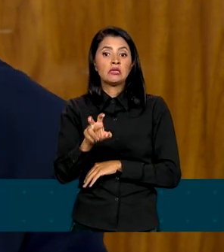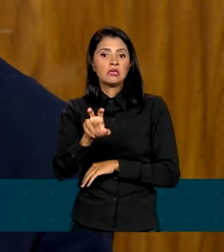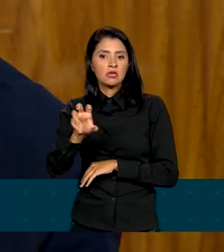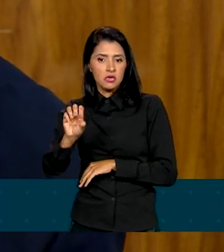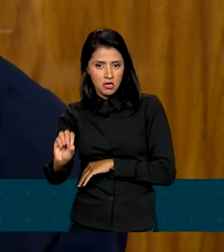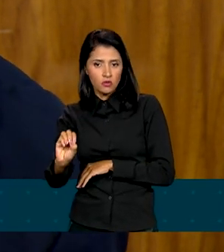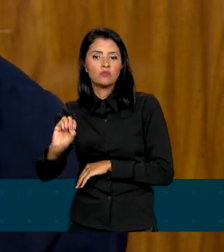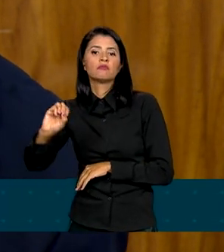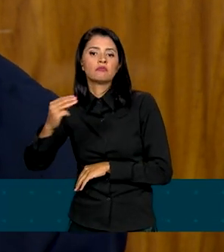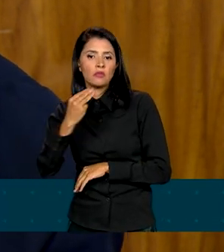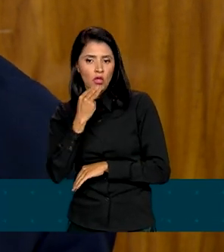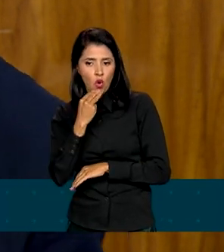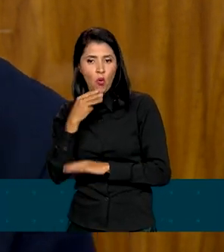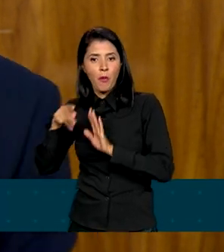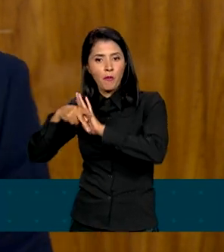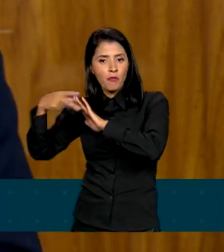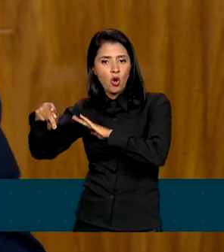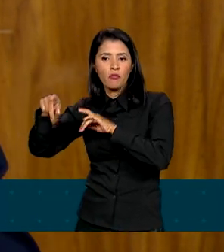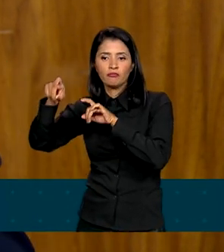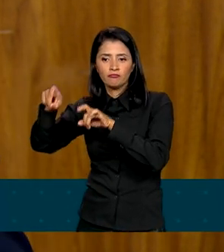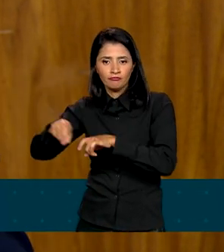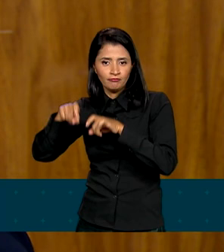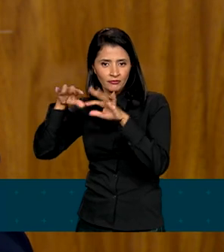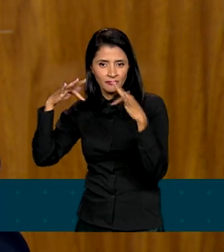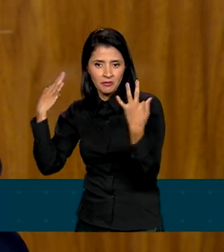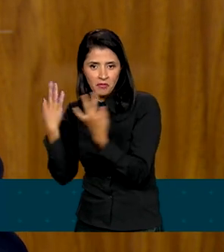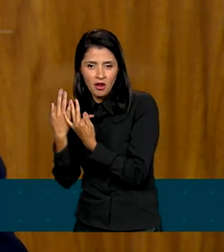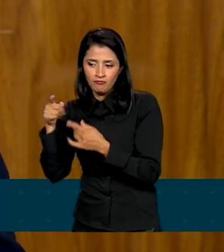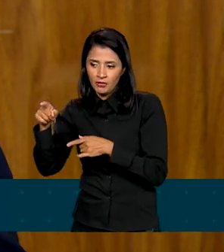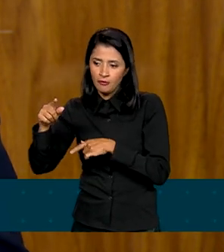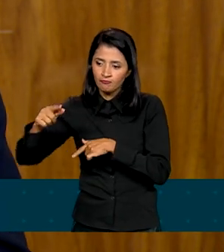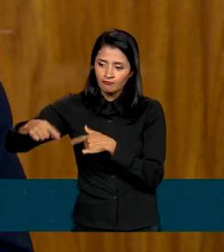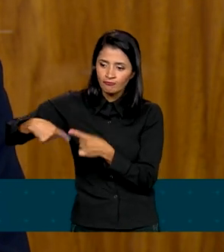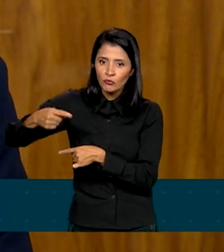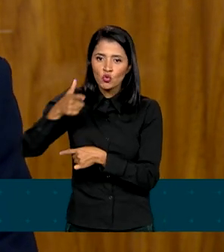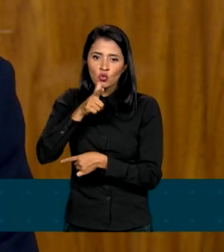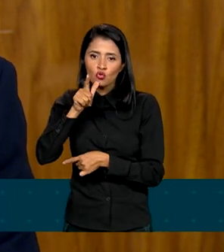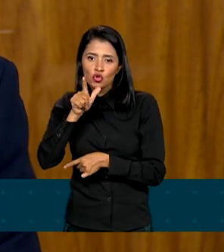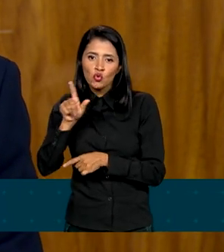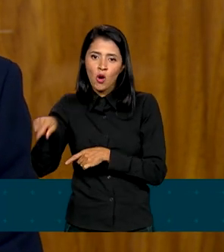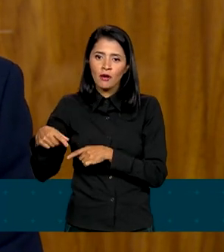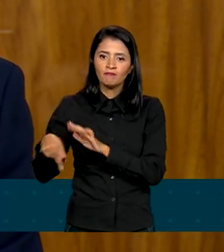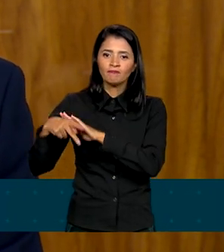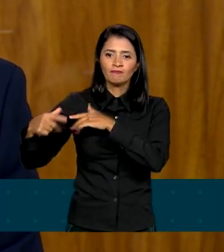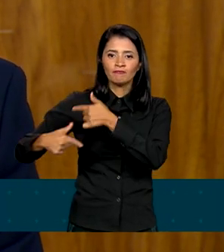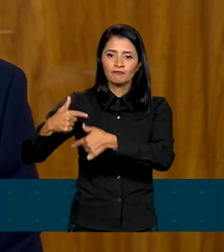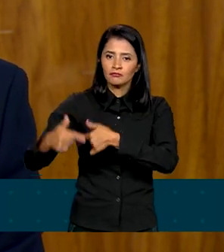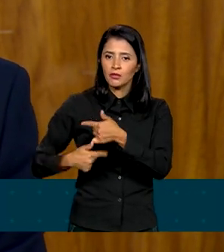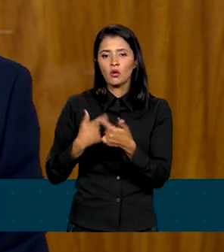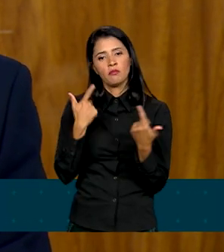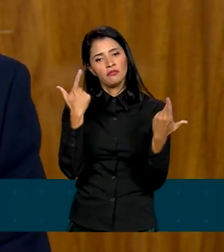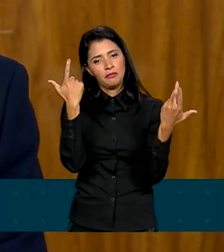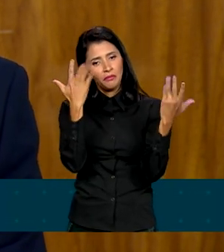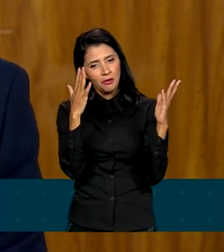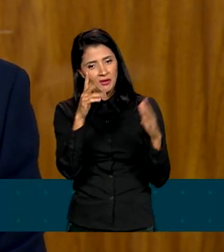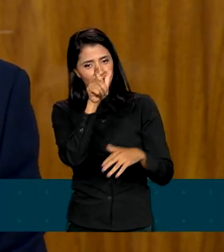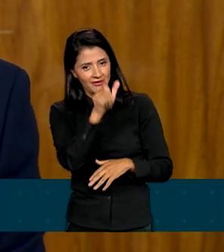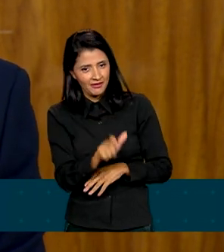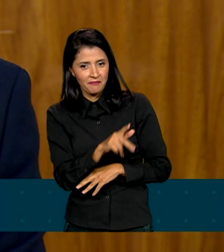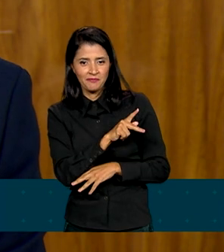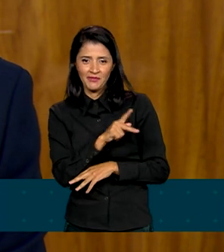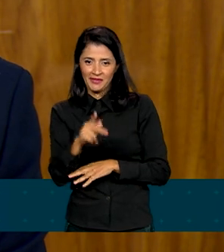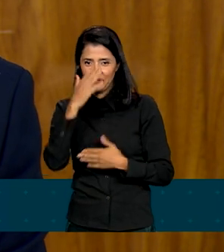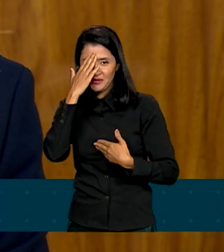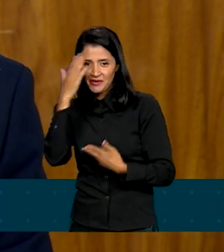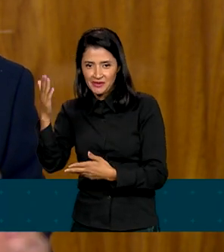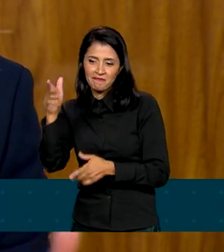familiar, para rodar a economia do nosso pequeno agricultor nesse país. Portanto, eu queria só parabenizar o presidente, agradecer aos prefeitos